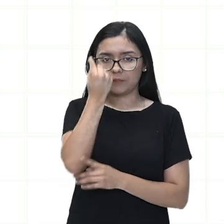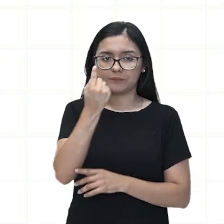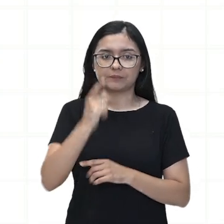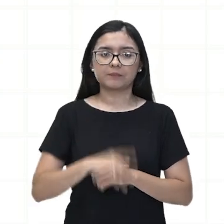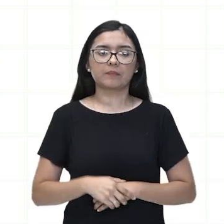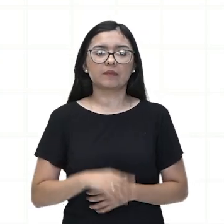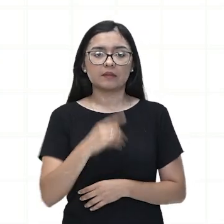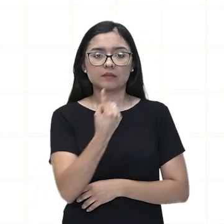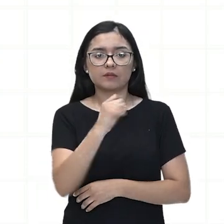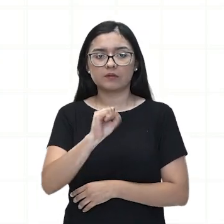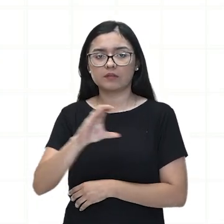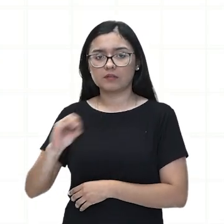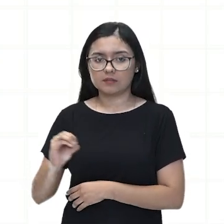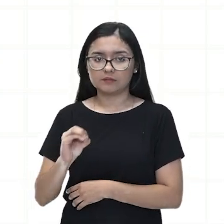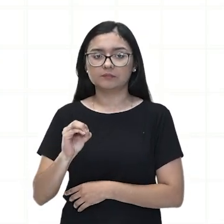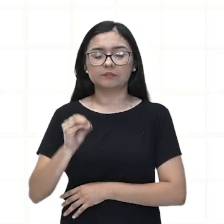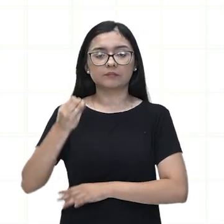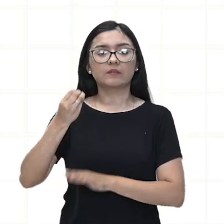180 graus